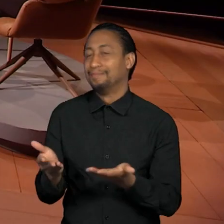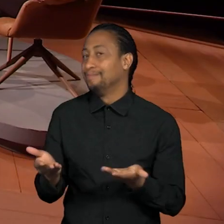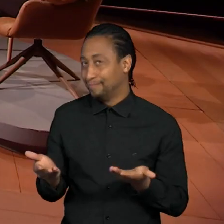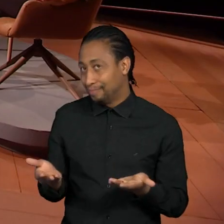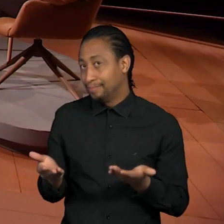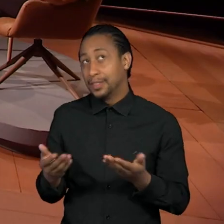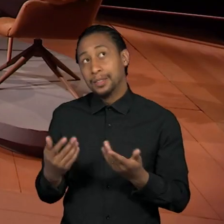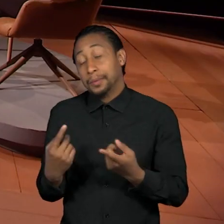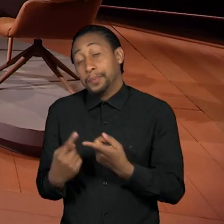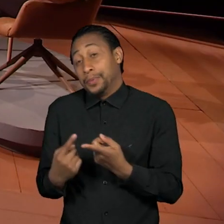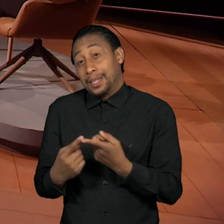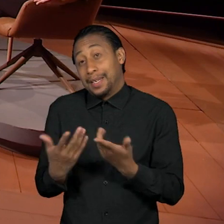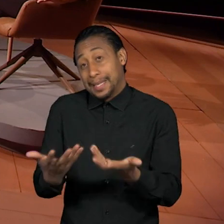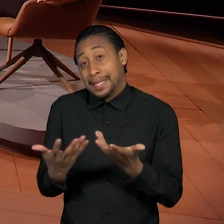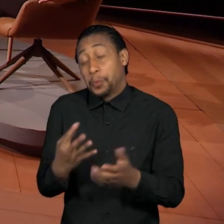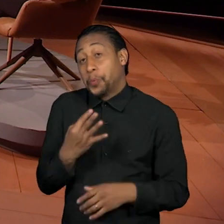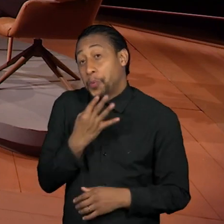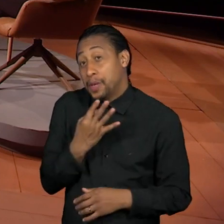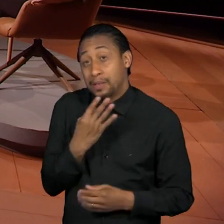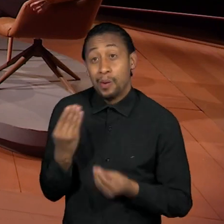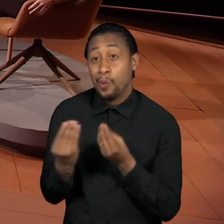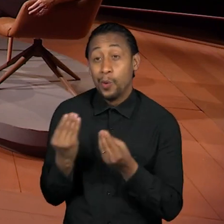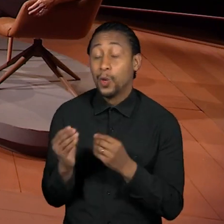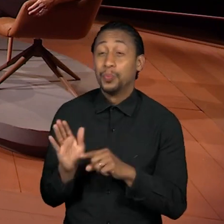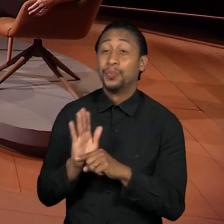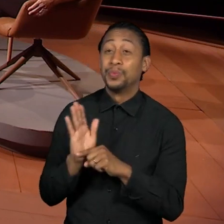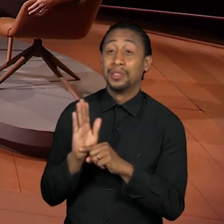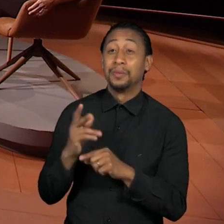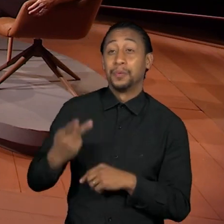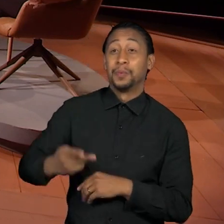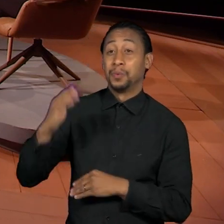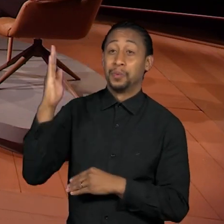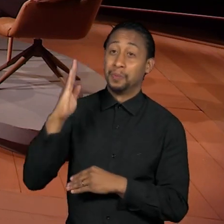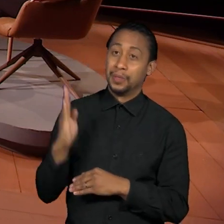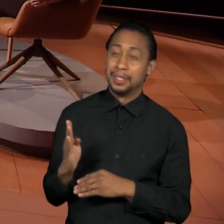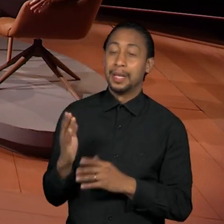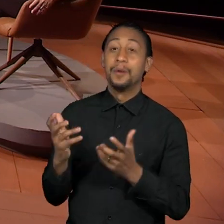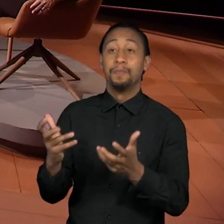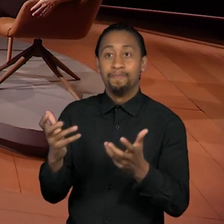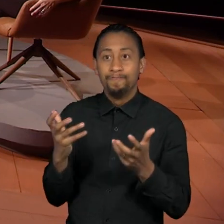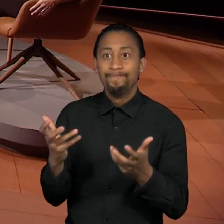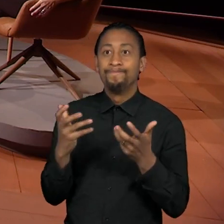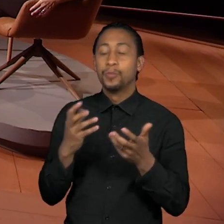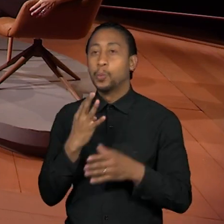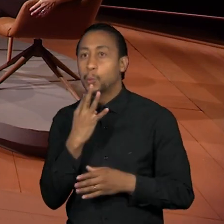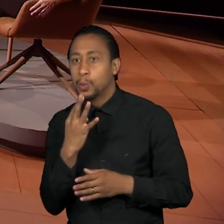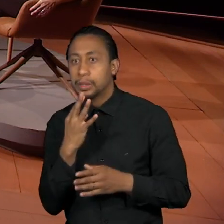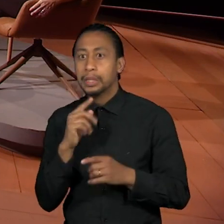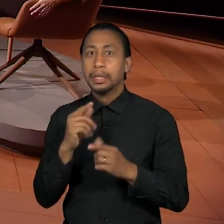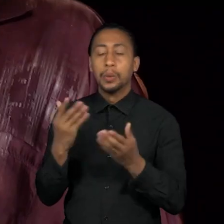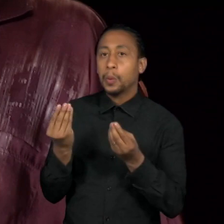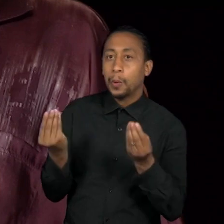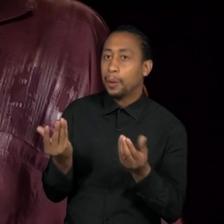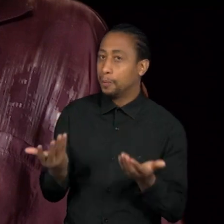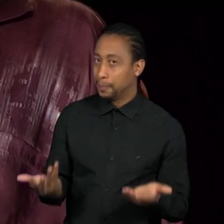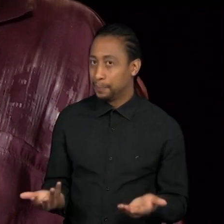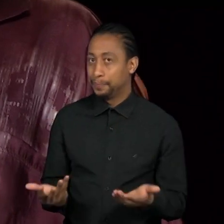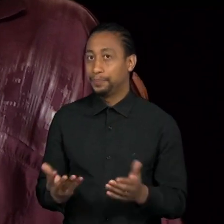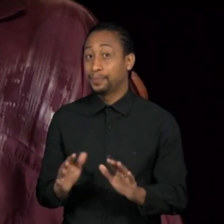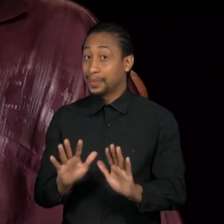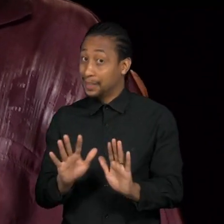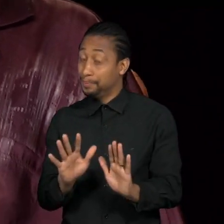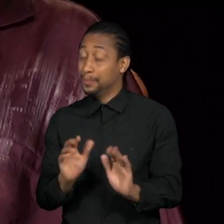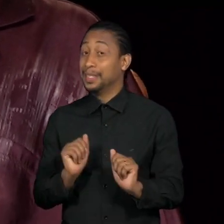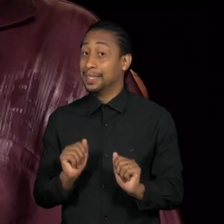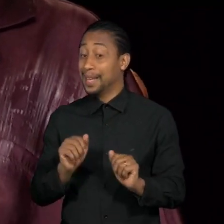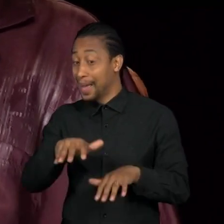não é, de conhecer o cinema brasileiro, de querer, né, saber. Mas o